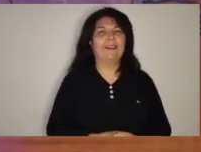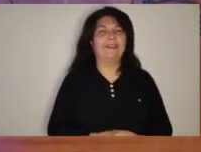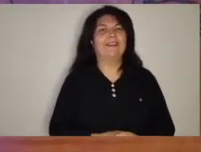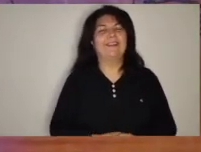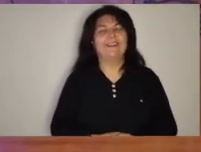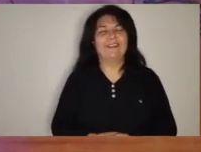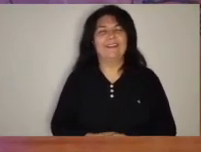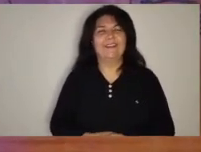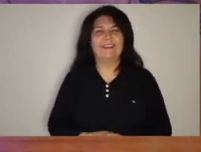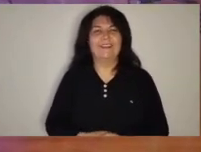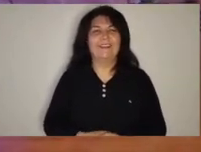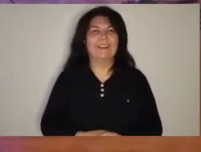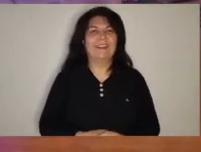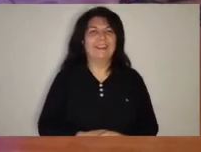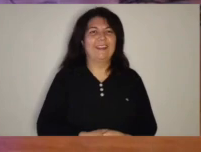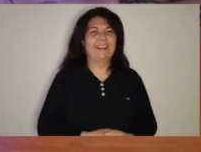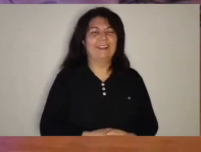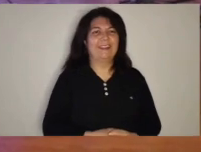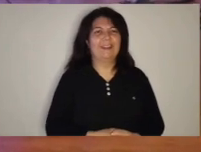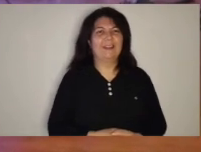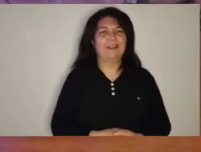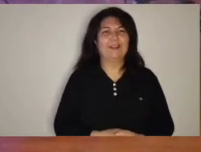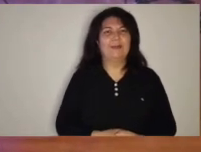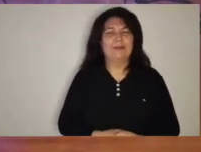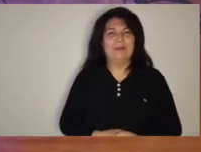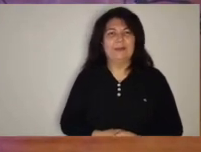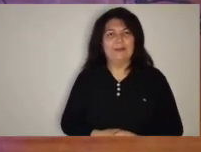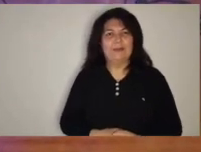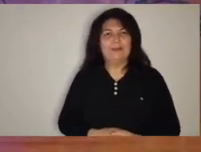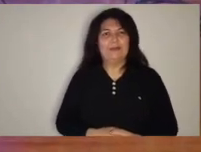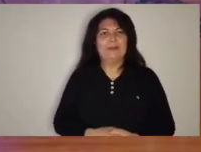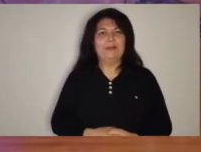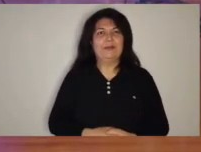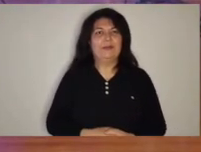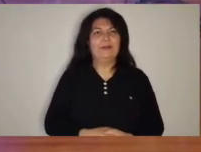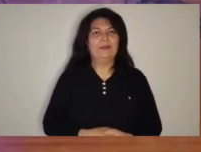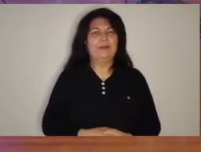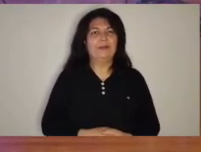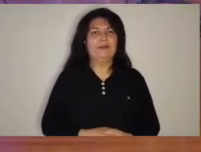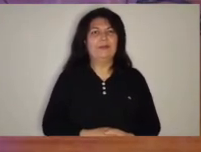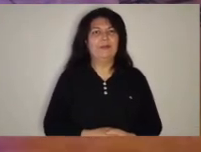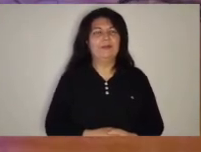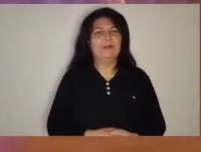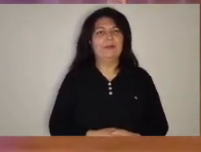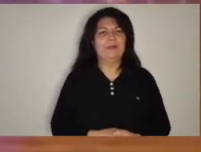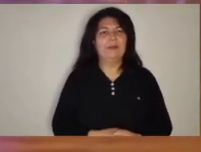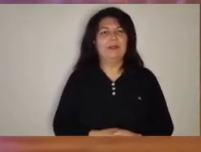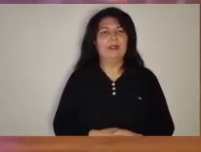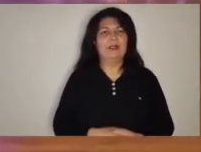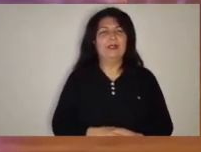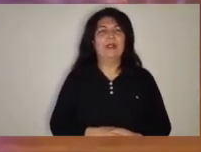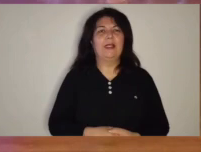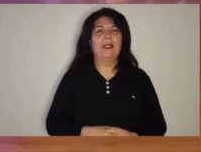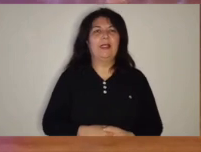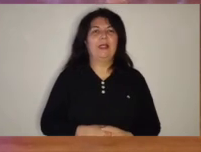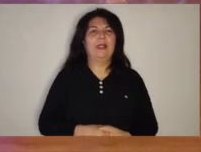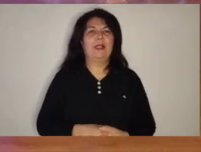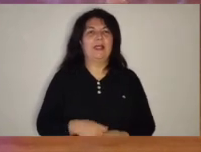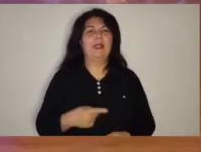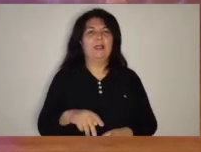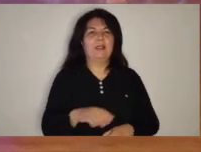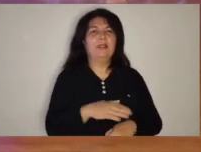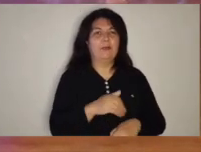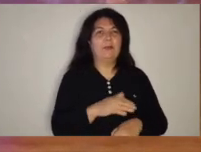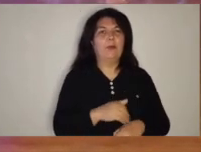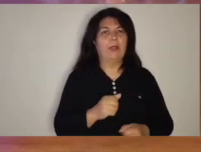realmente trouxe um renovo para as nossas vidas. E durante esse período que